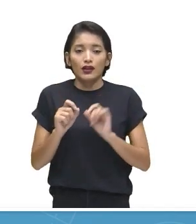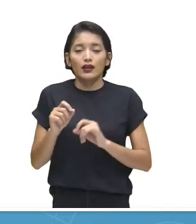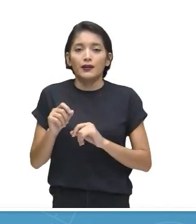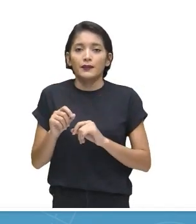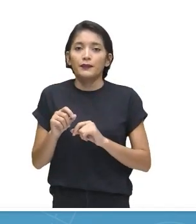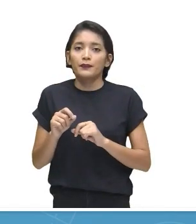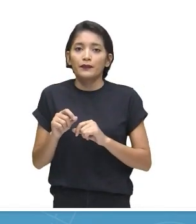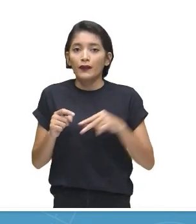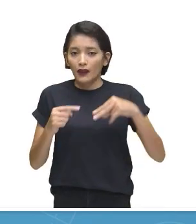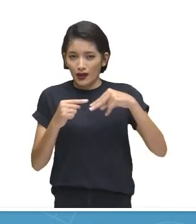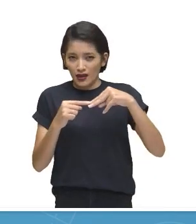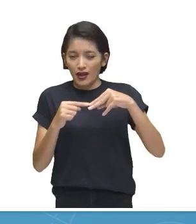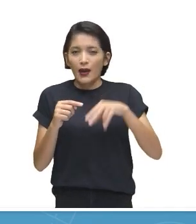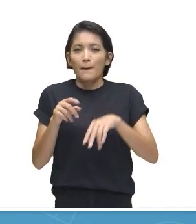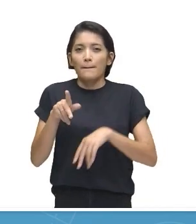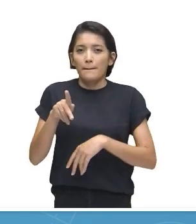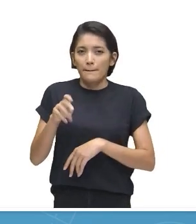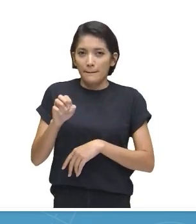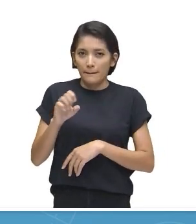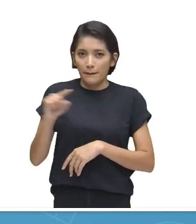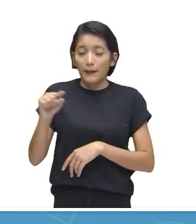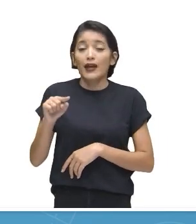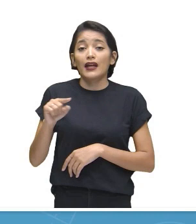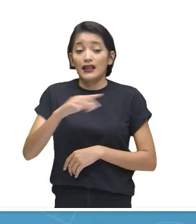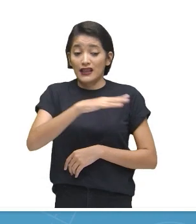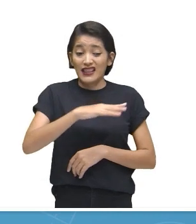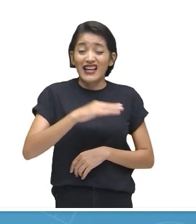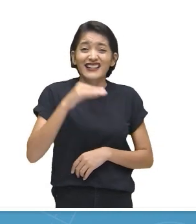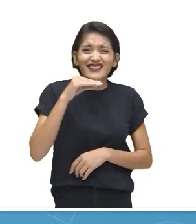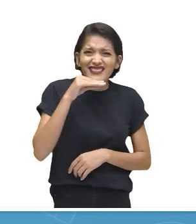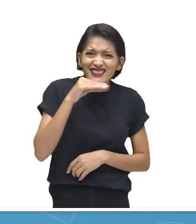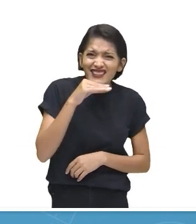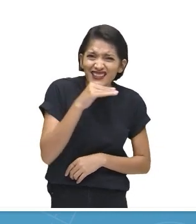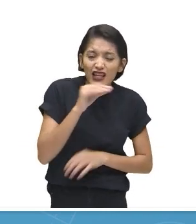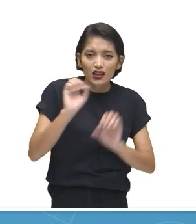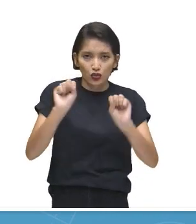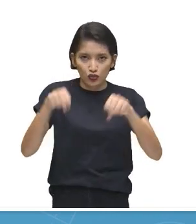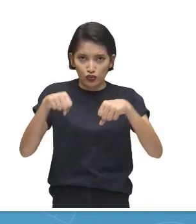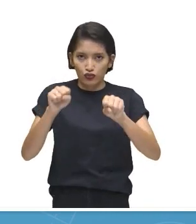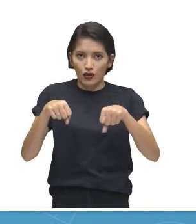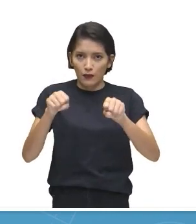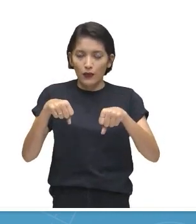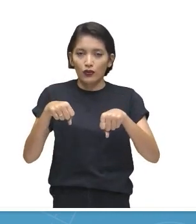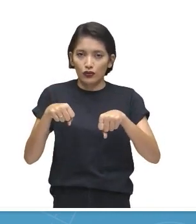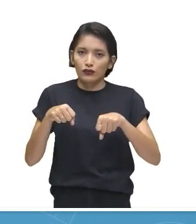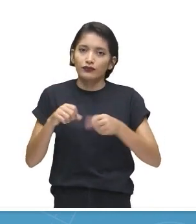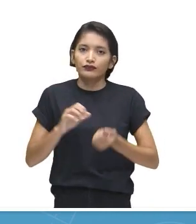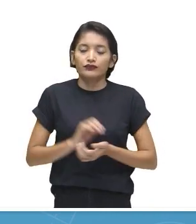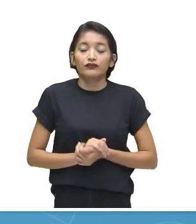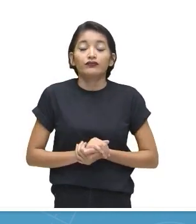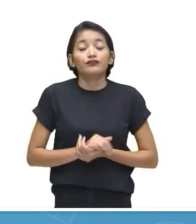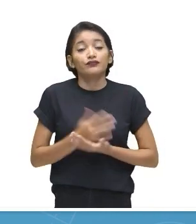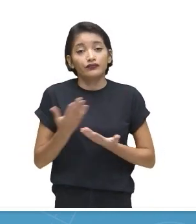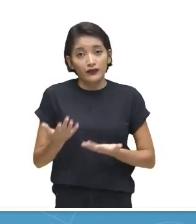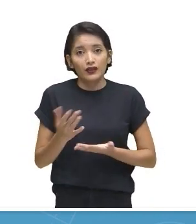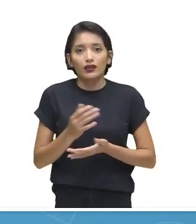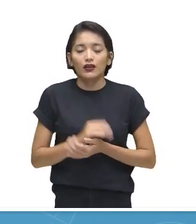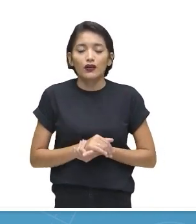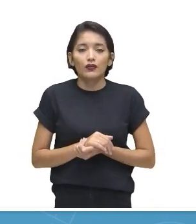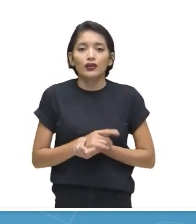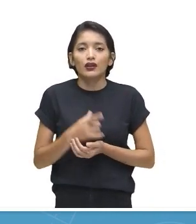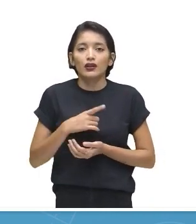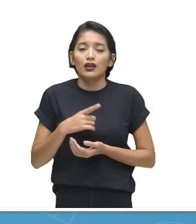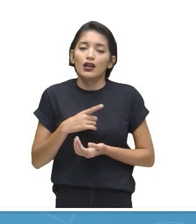irmã do Júnior, né? Ele encostou no escapamento da moto, no caso, a famosa descarga ali, né? Que fica bem quente, e aí ela teve